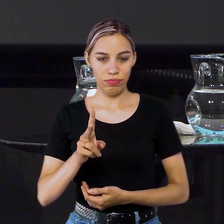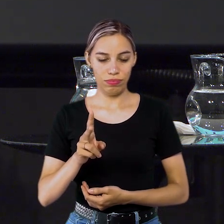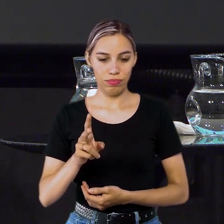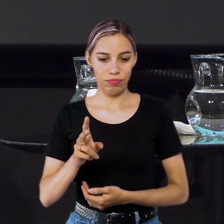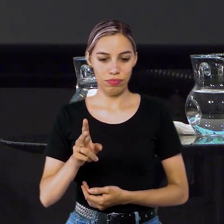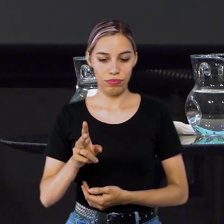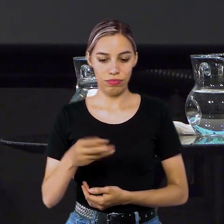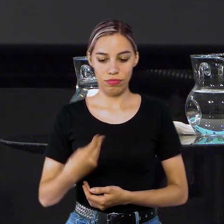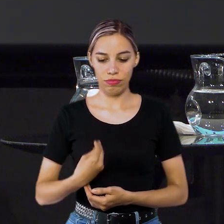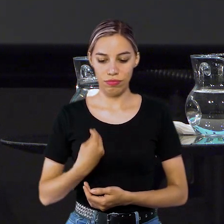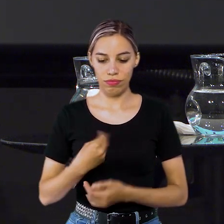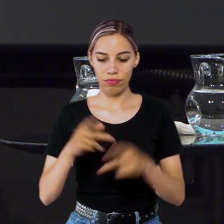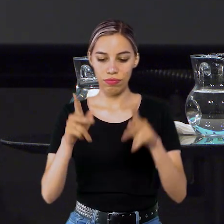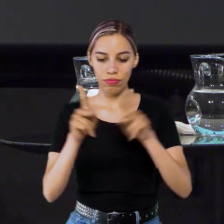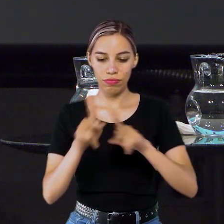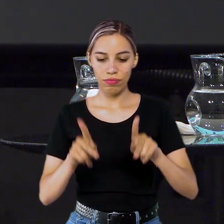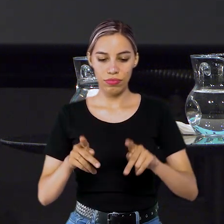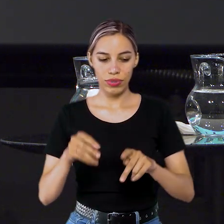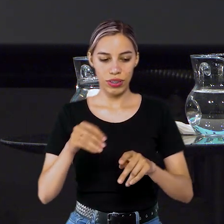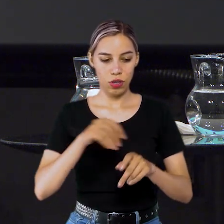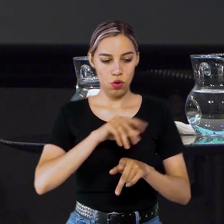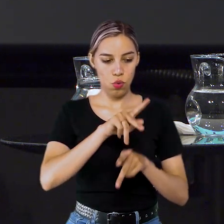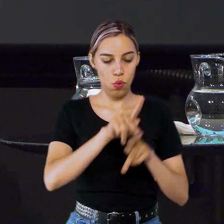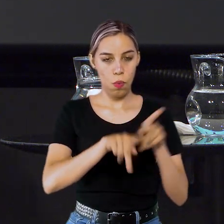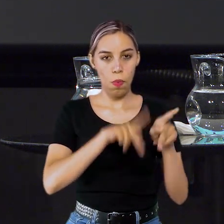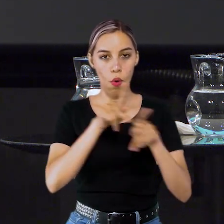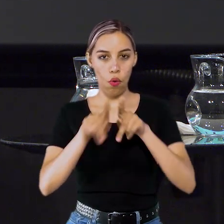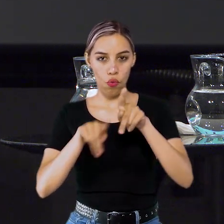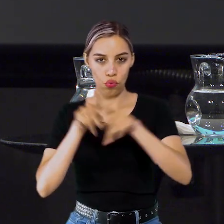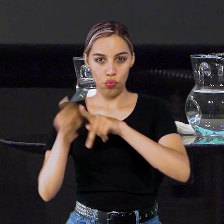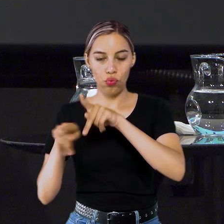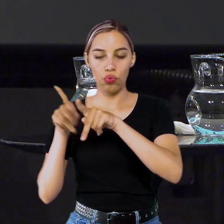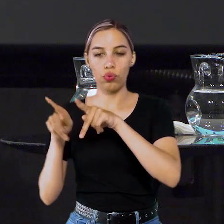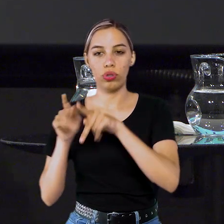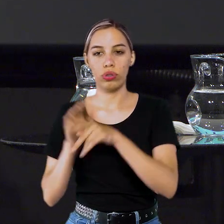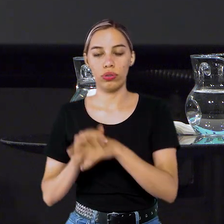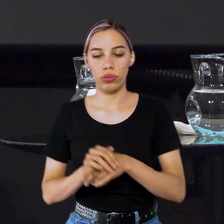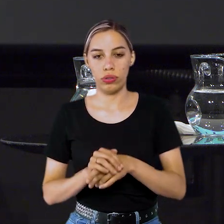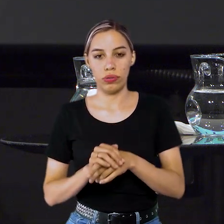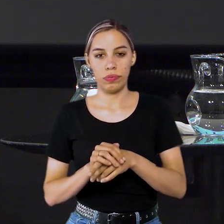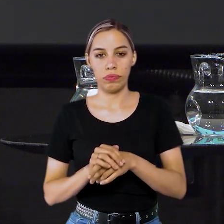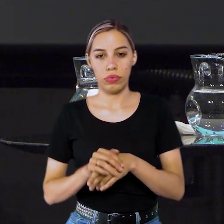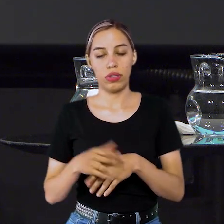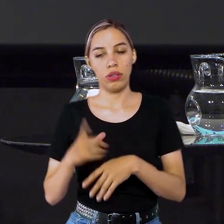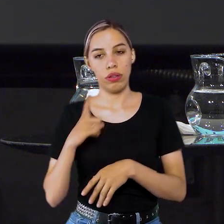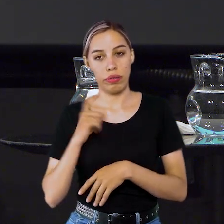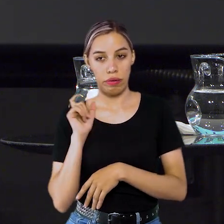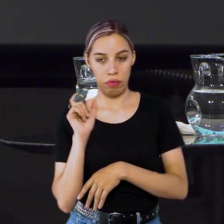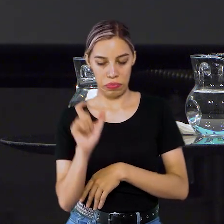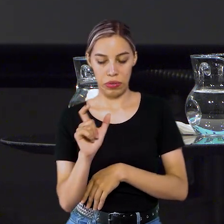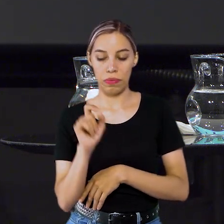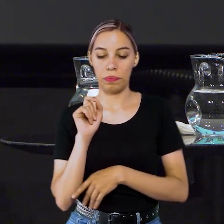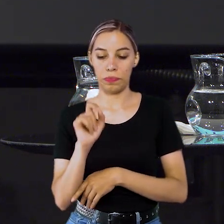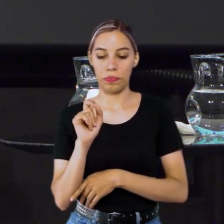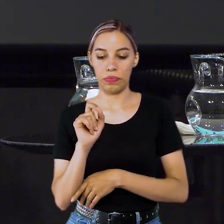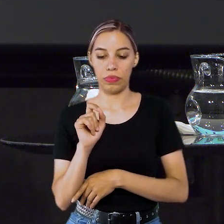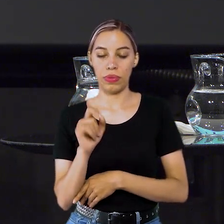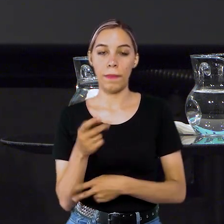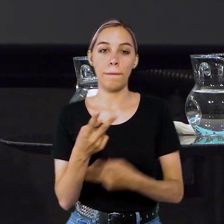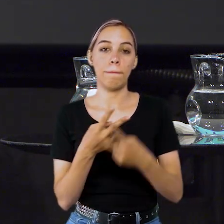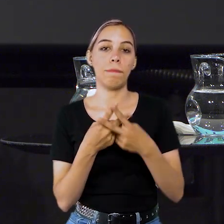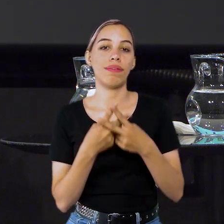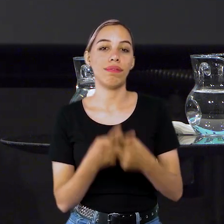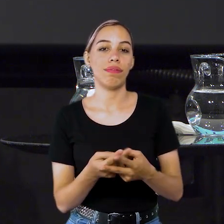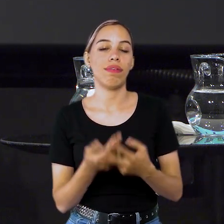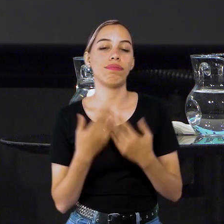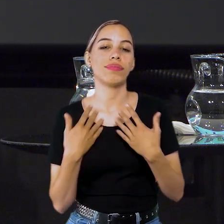em harmonia entre os povos. Por isso que nós chamamos de Boraiu, a paciência e